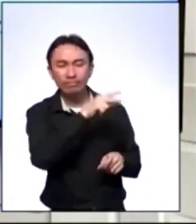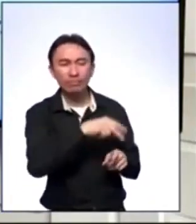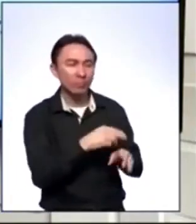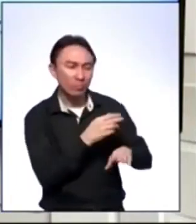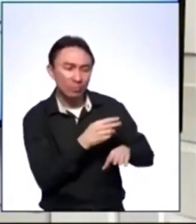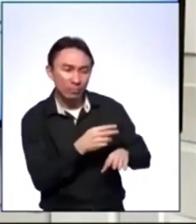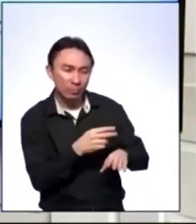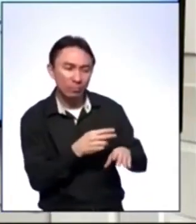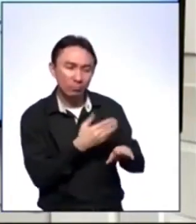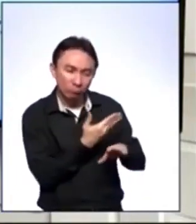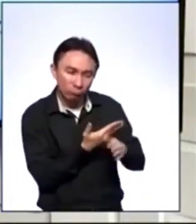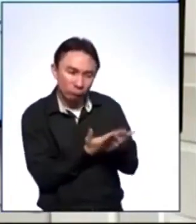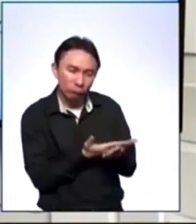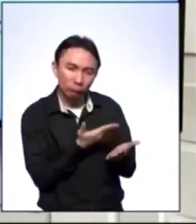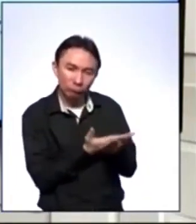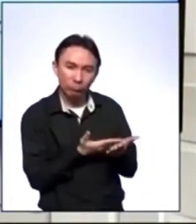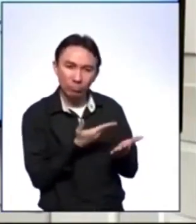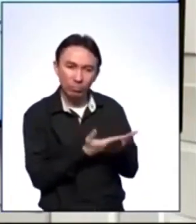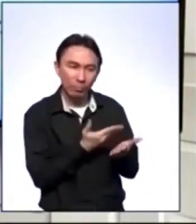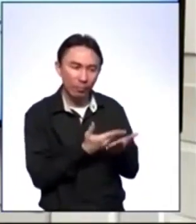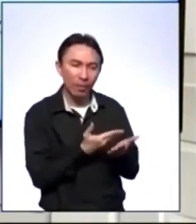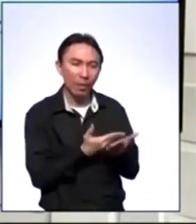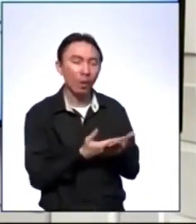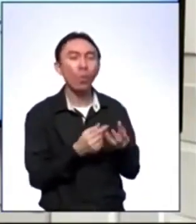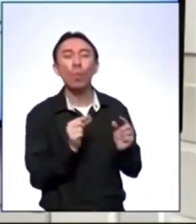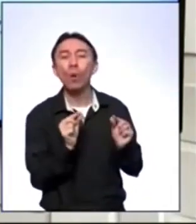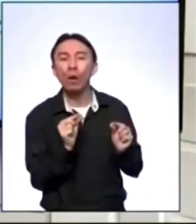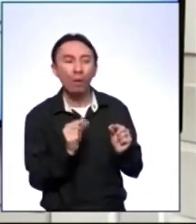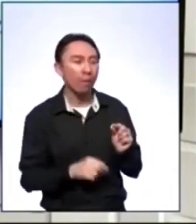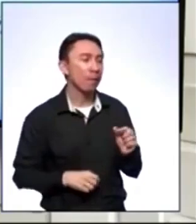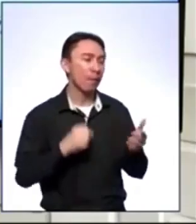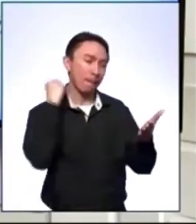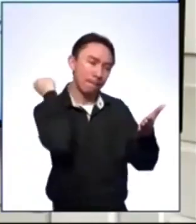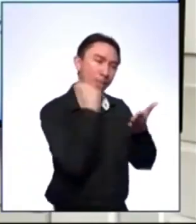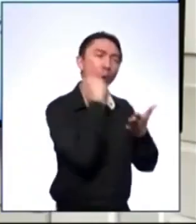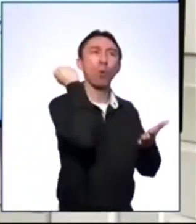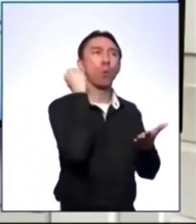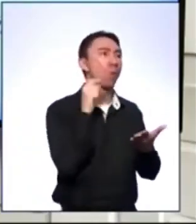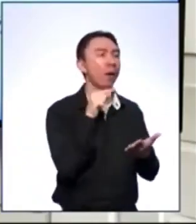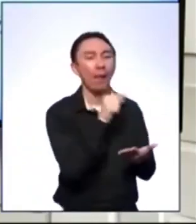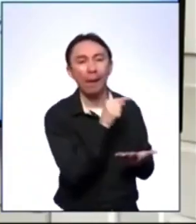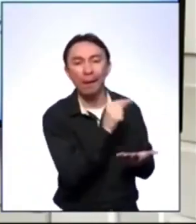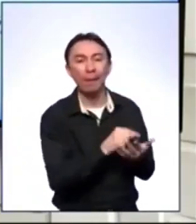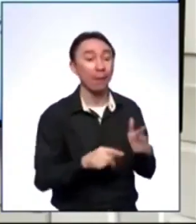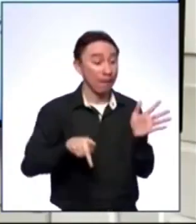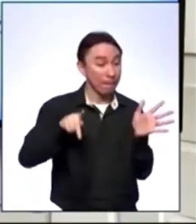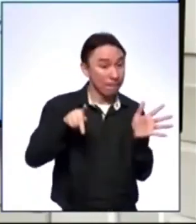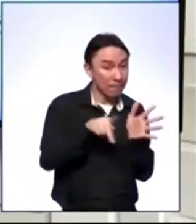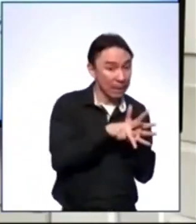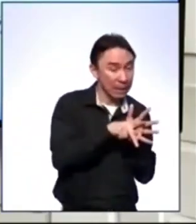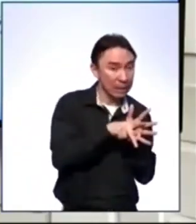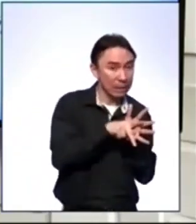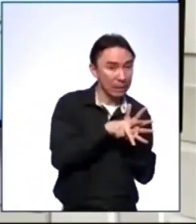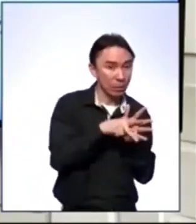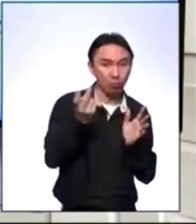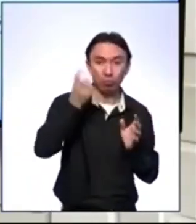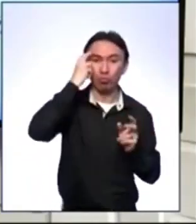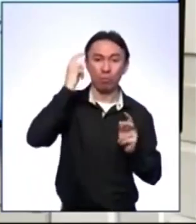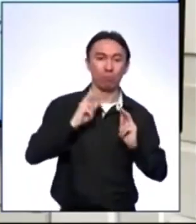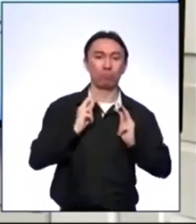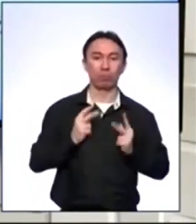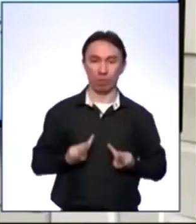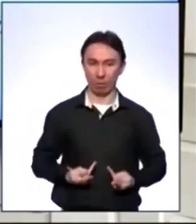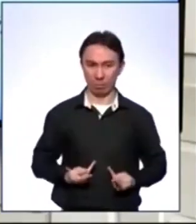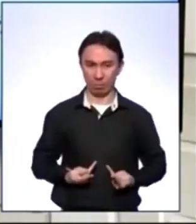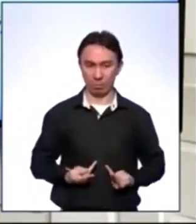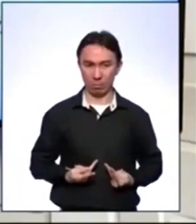e define o que é patrimônio cultural da humanidade.